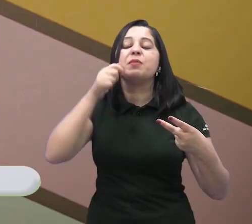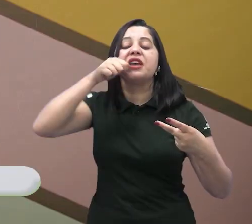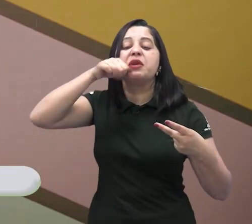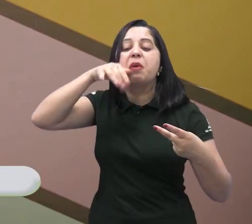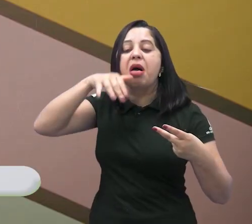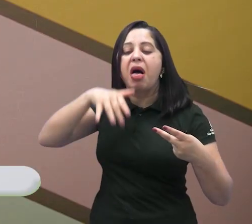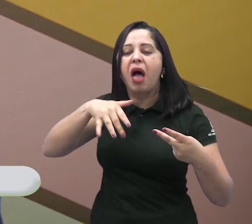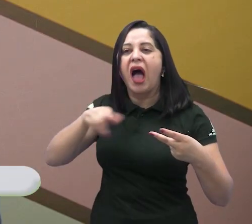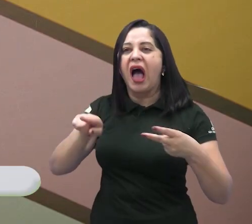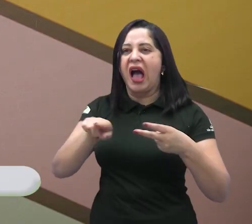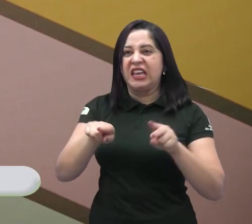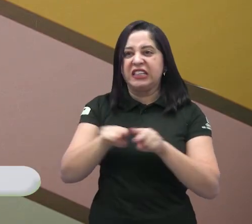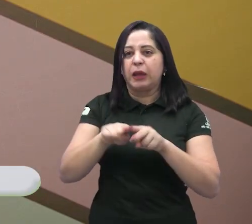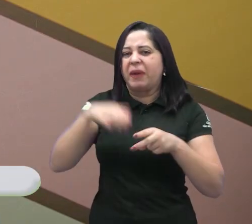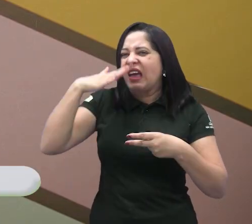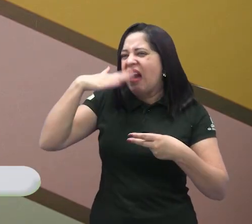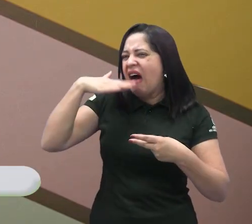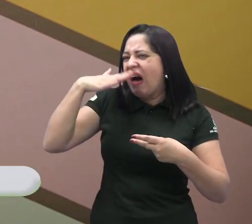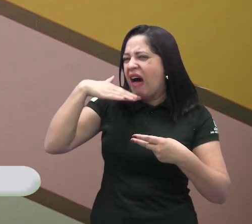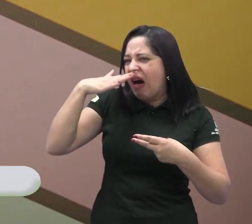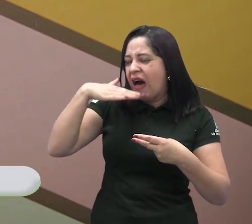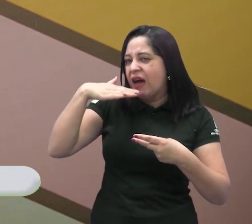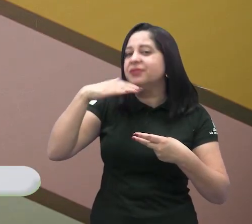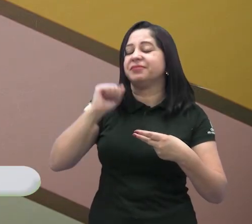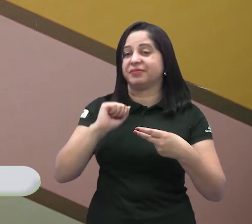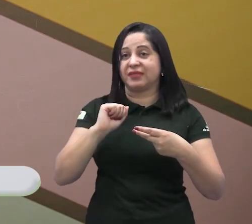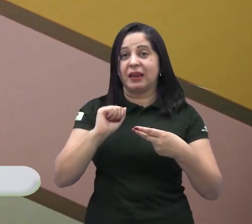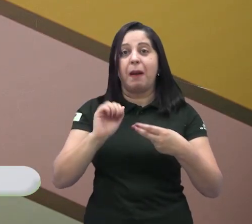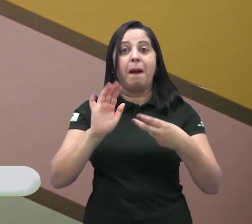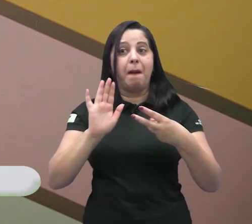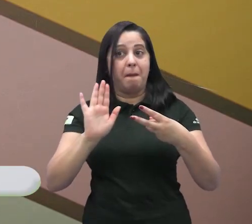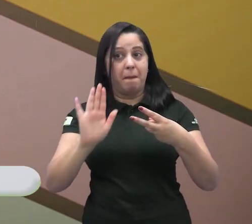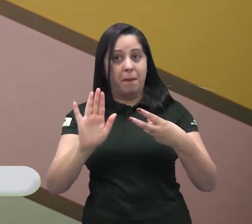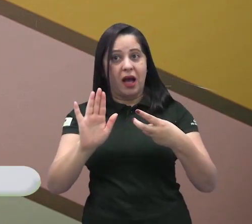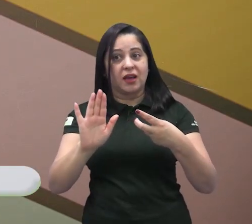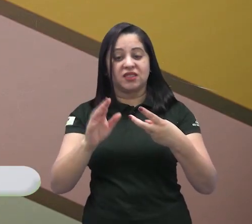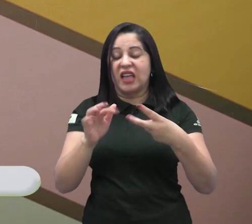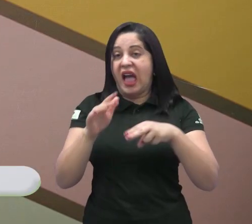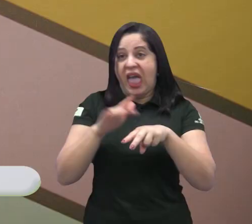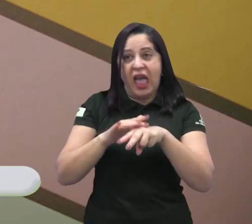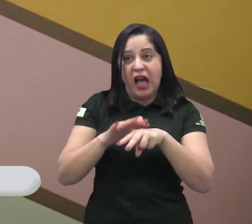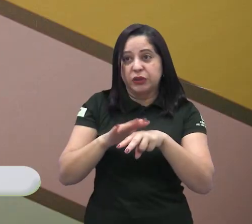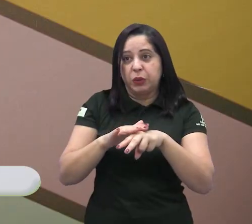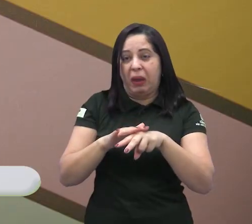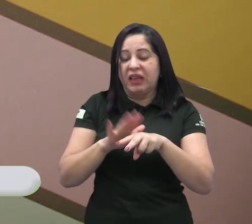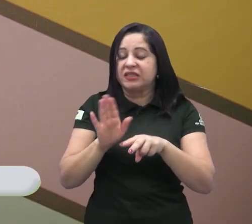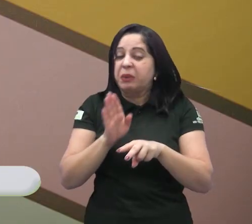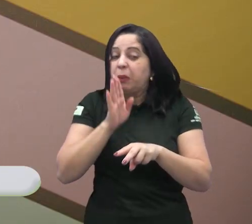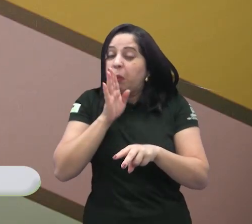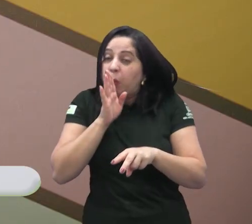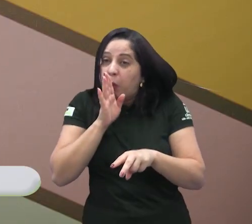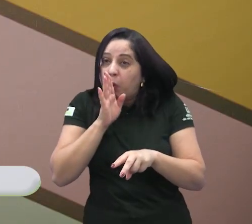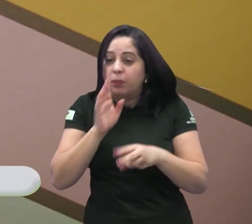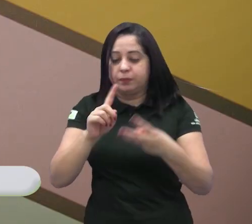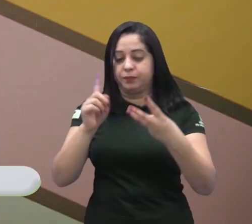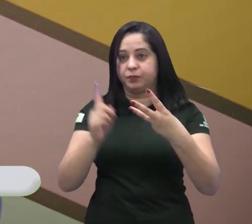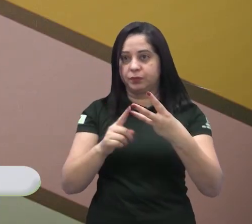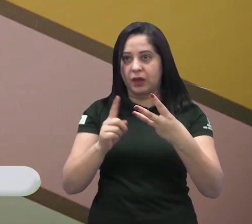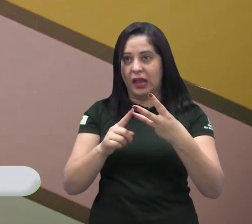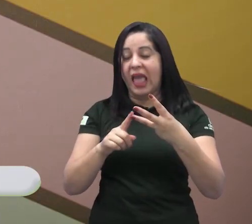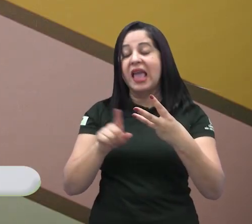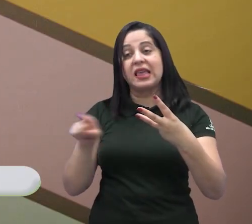mau hálito, e aí as pessoas começam a se incomodar. Mas normalmente é uma doença silenciosa, né? Infelizmente. E além disso, a gente tem